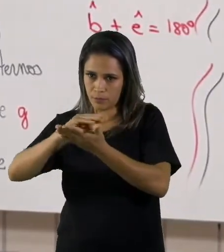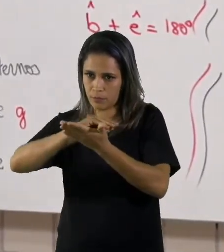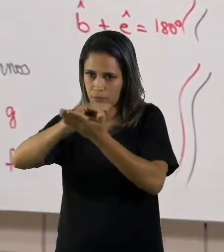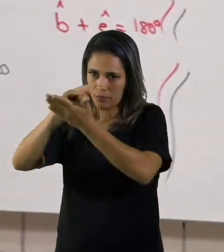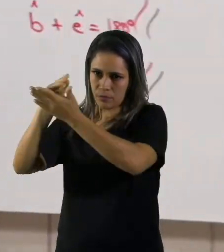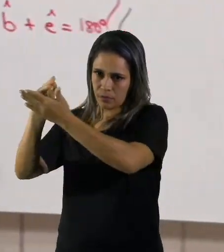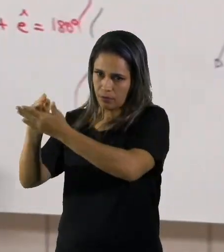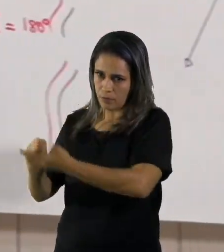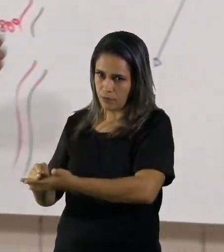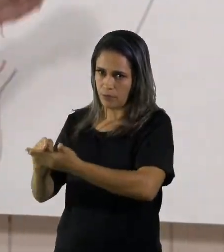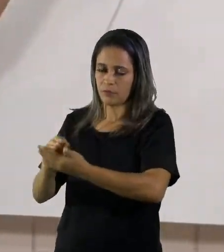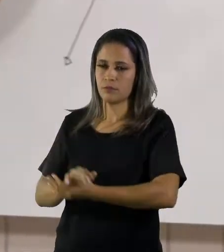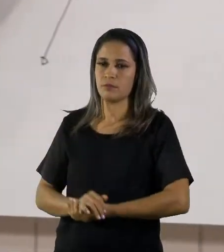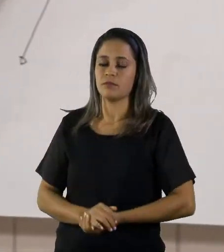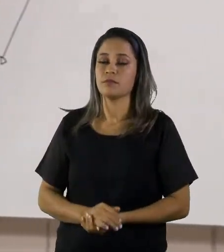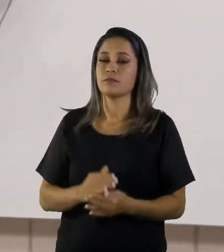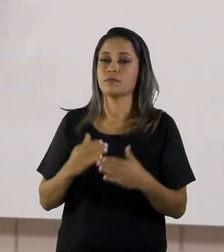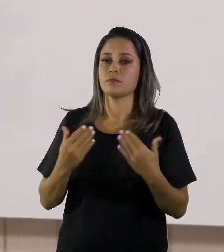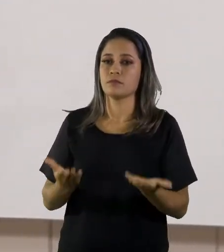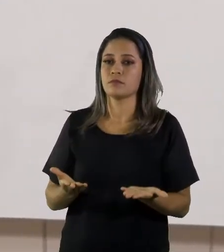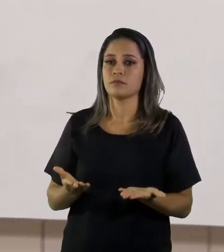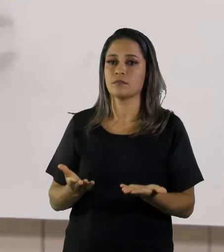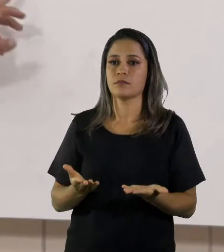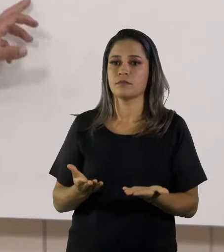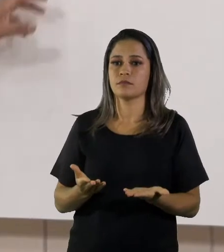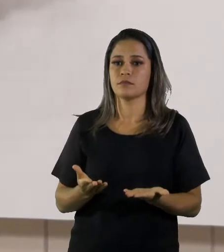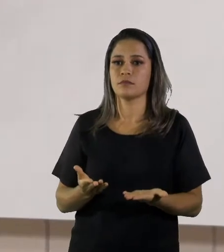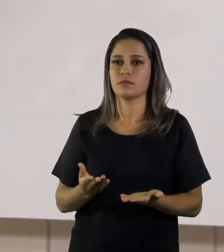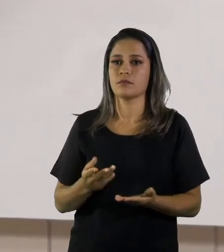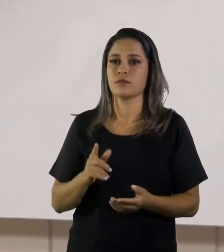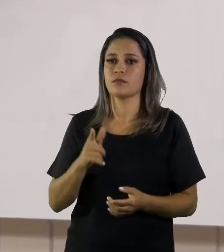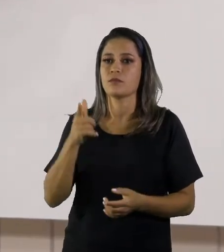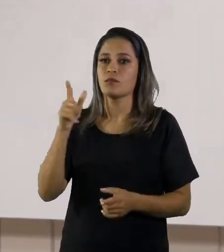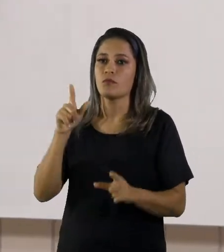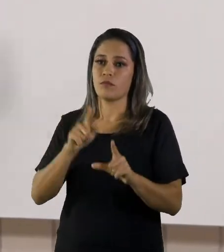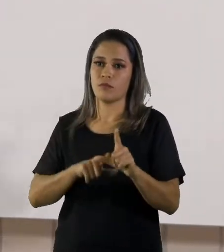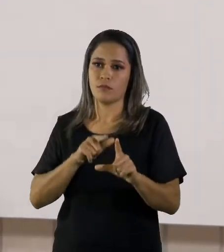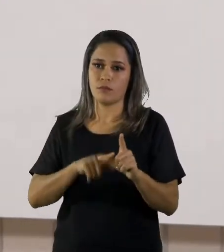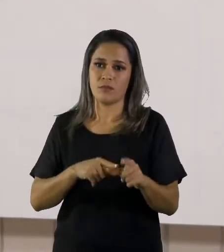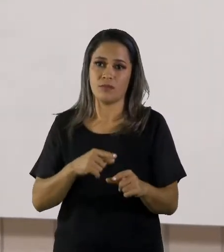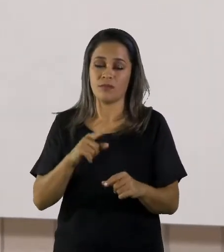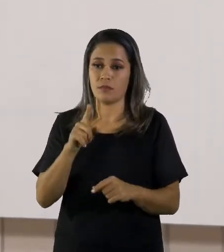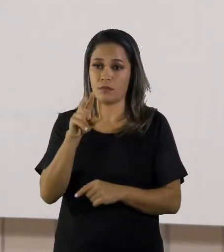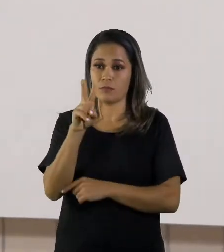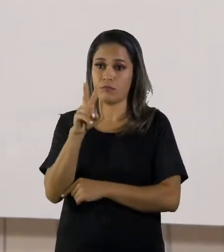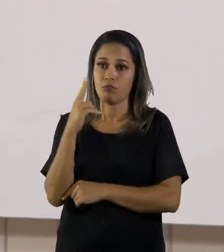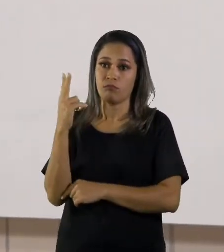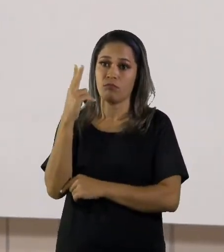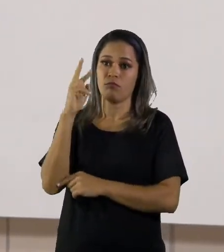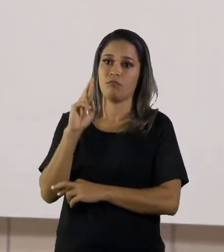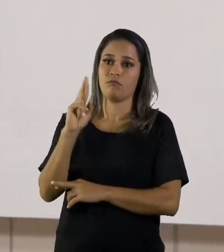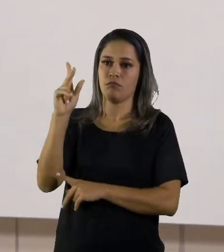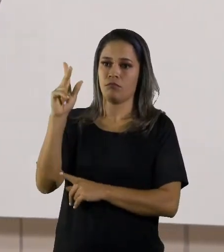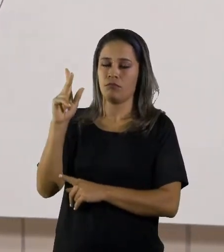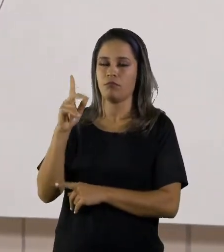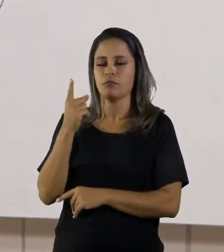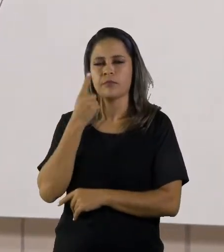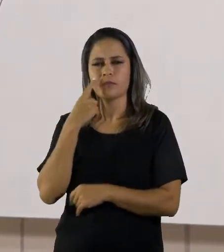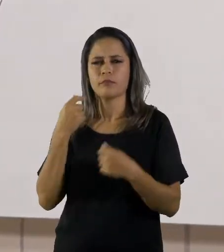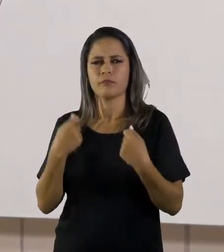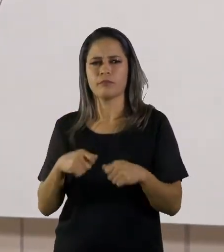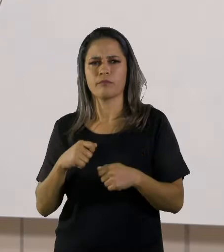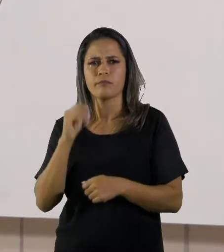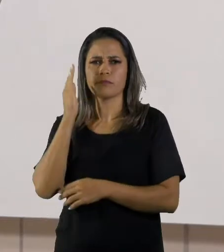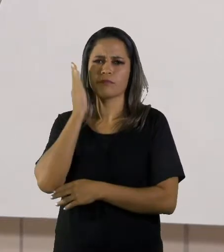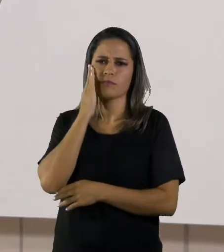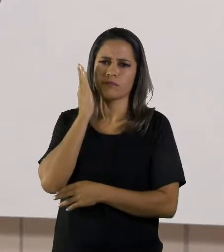porém, com nomes e até um valor diferente. O que eu preciso saber, o